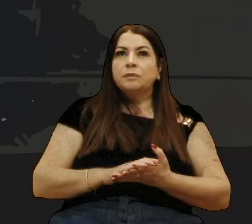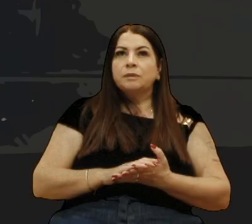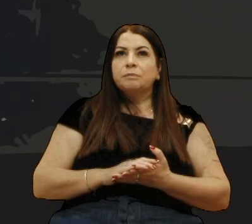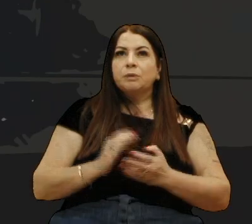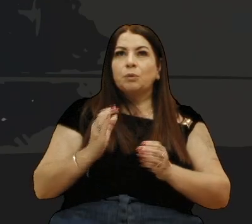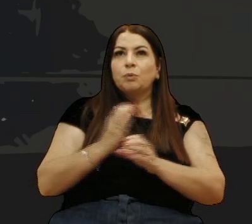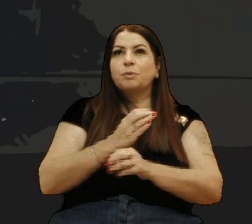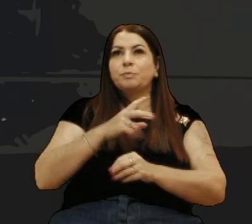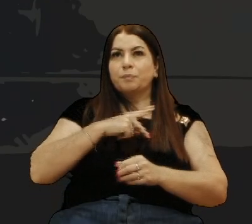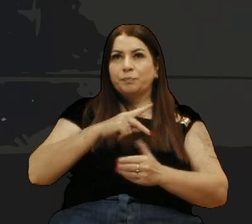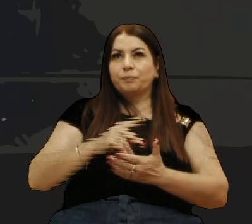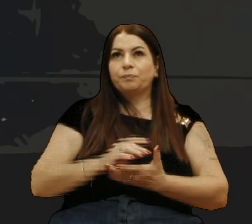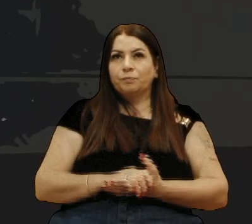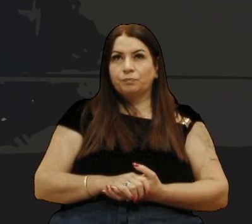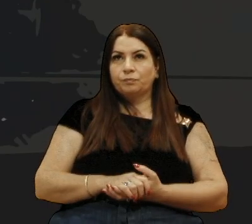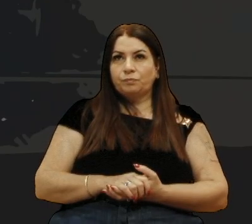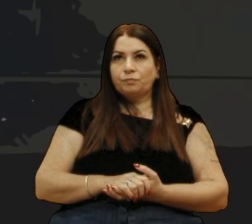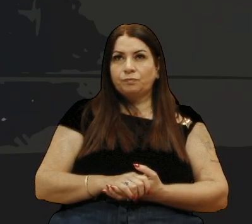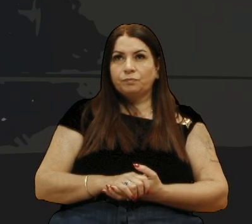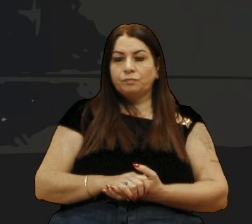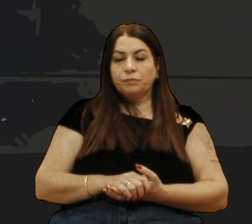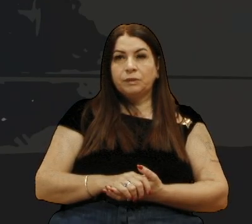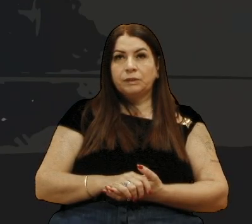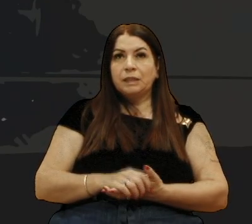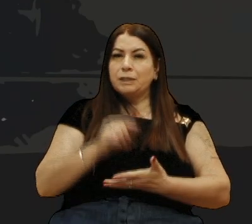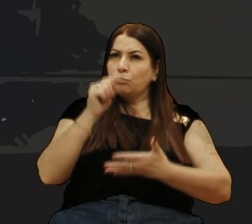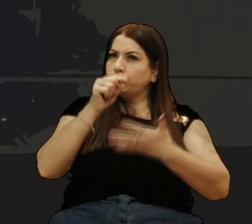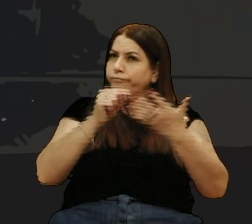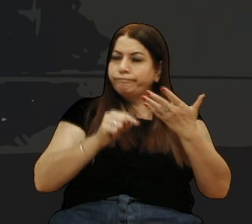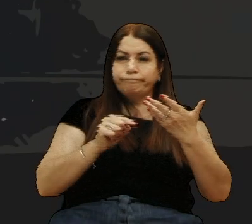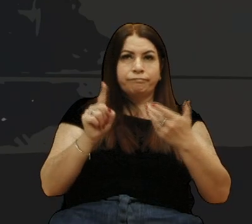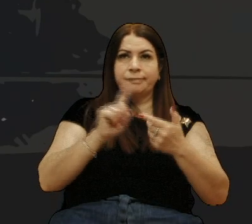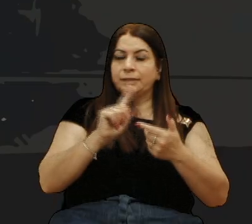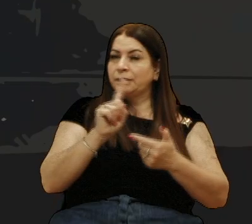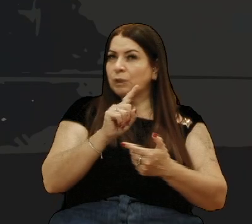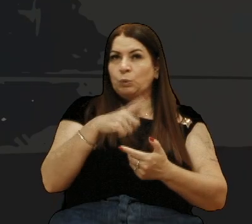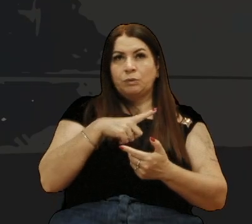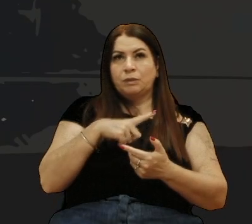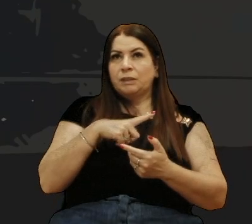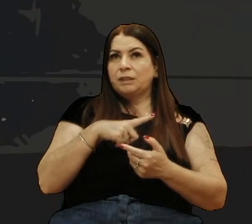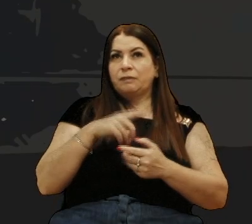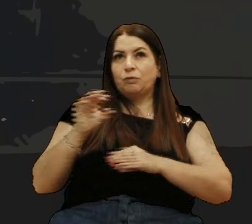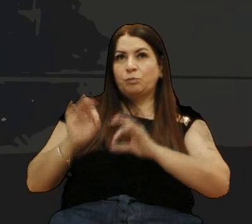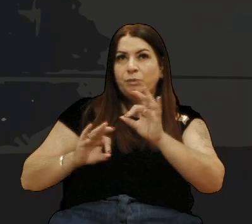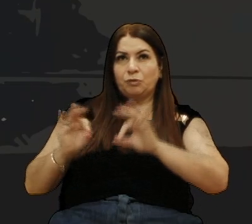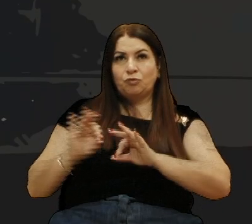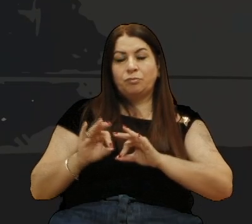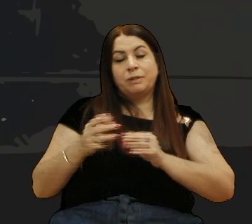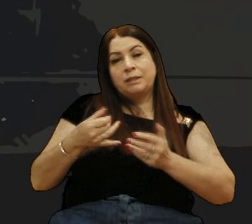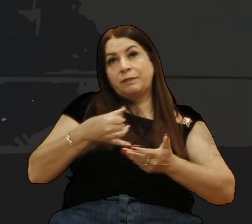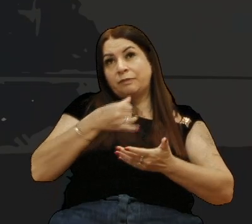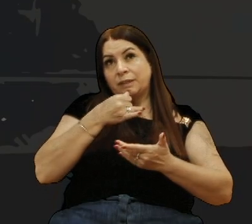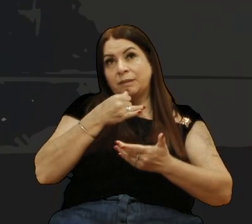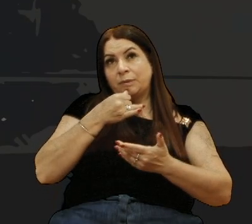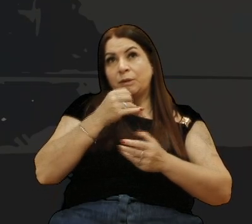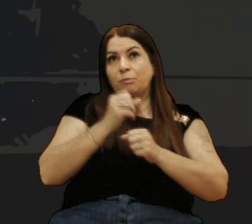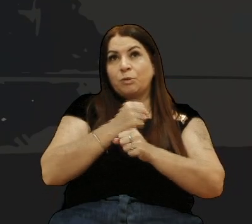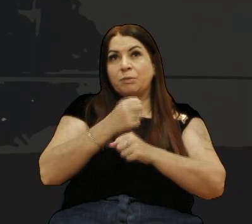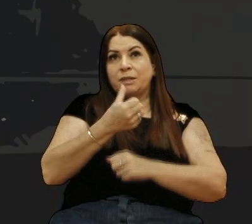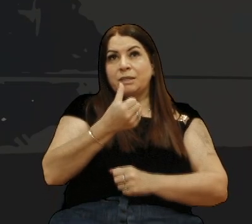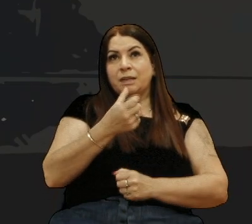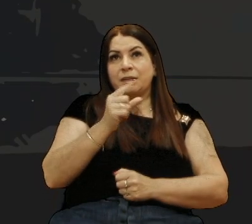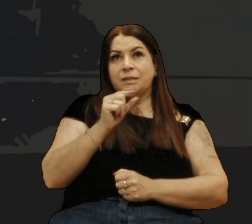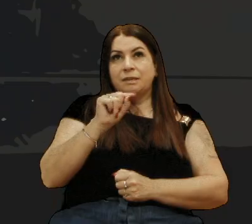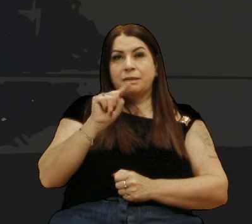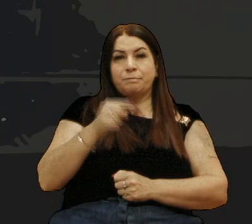senhor presidente, são situações que elas não estavam no planejamento. Infelizmente, uma obra de R$610